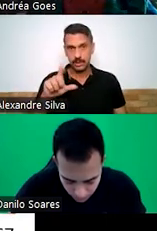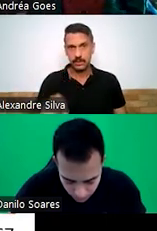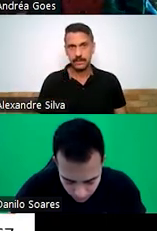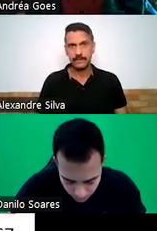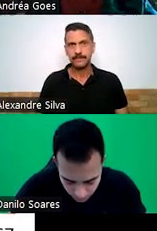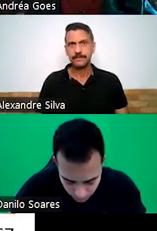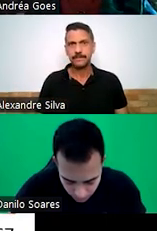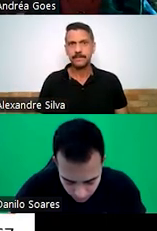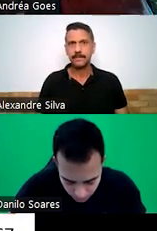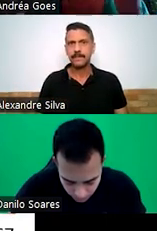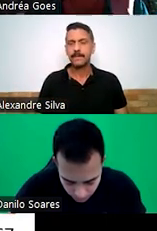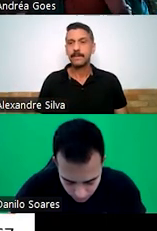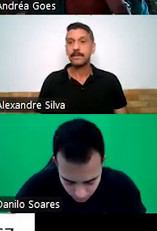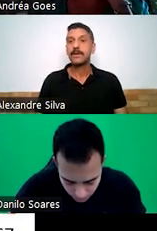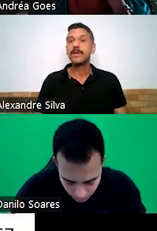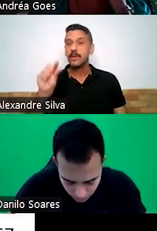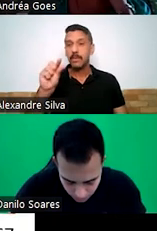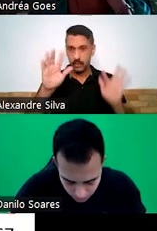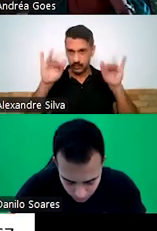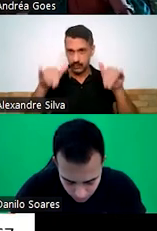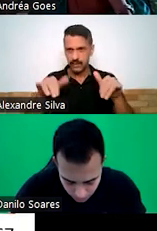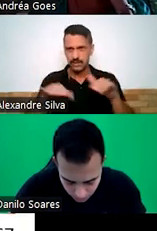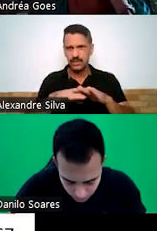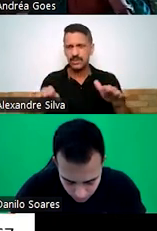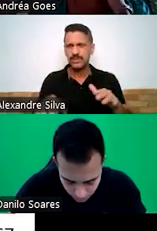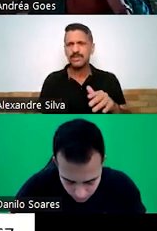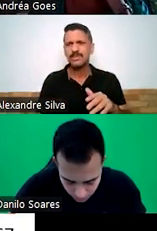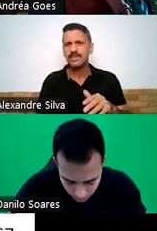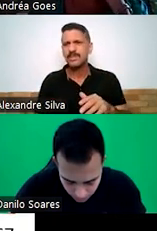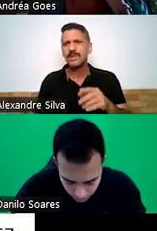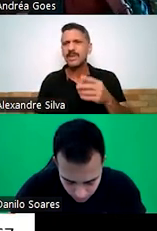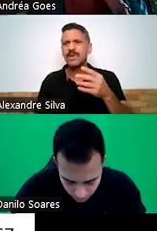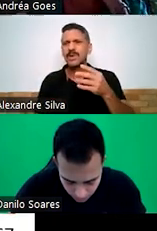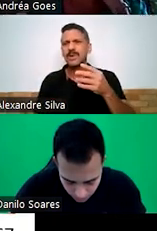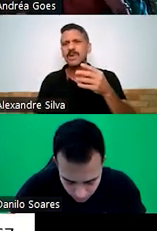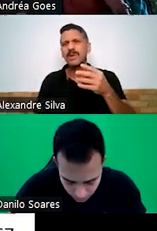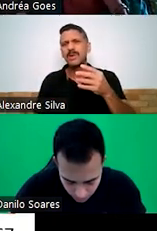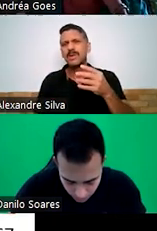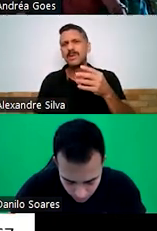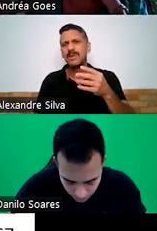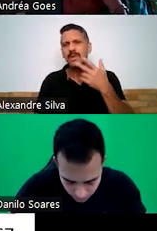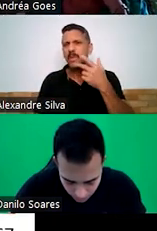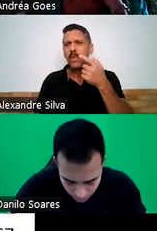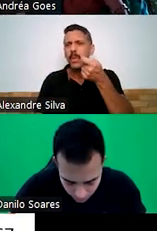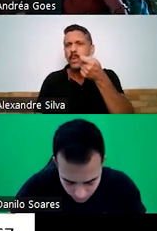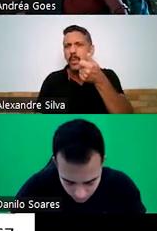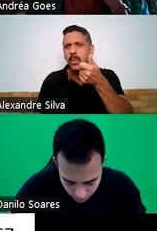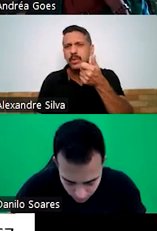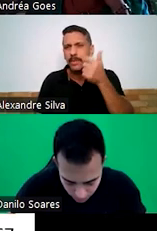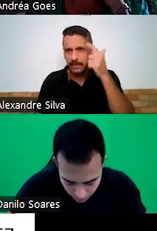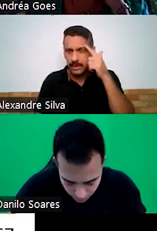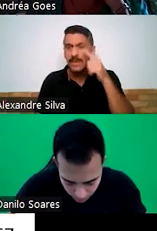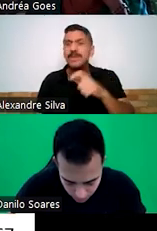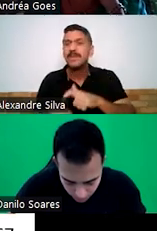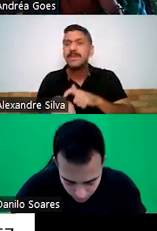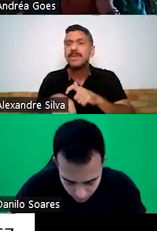Tá, então, já daqui a pouquinho a gente termina, acho que a gente está falando aqui uns quase 40, né, Murilo? Só para ter ideia aqui, são